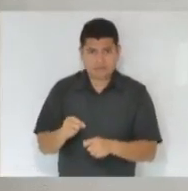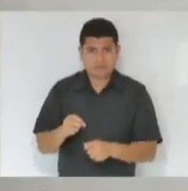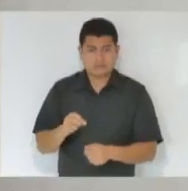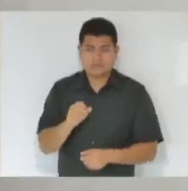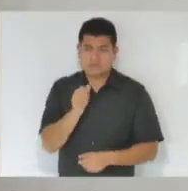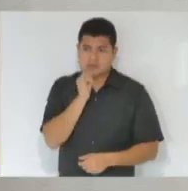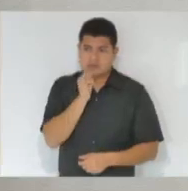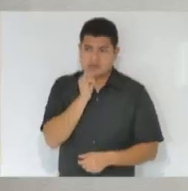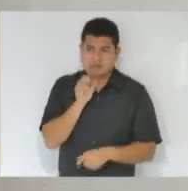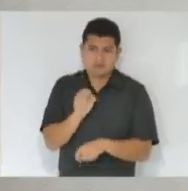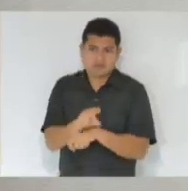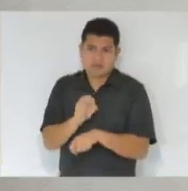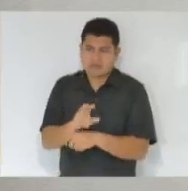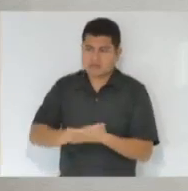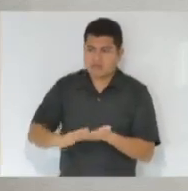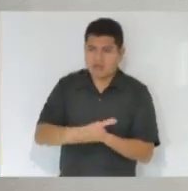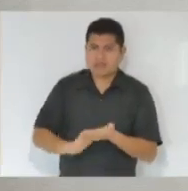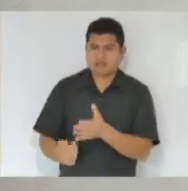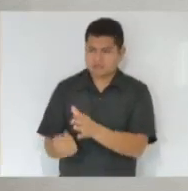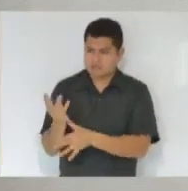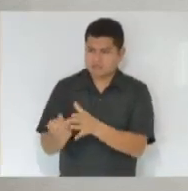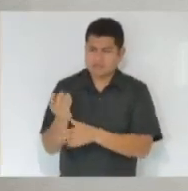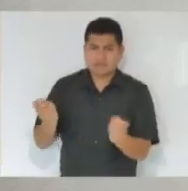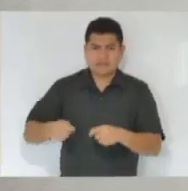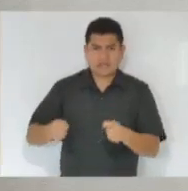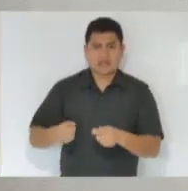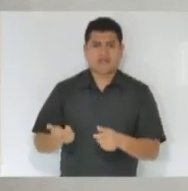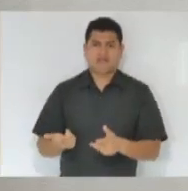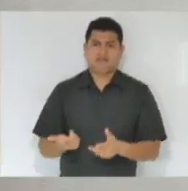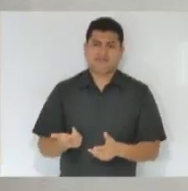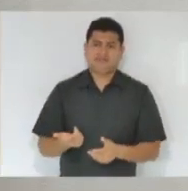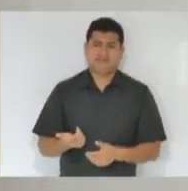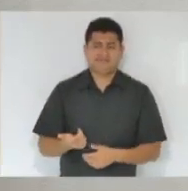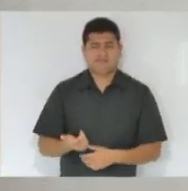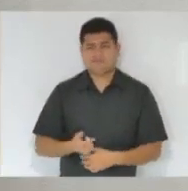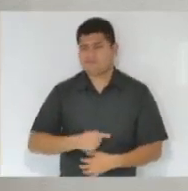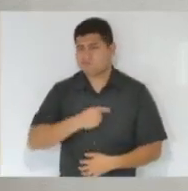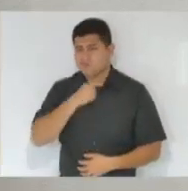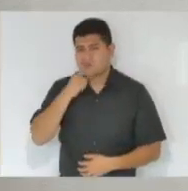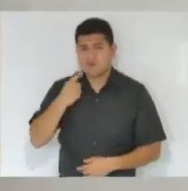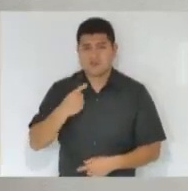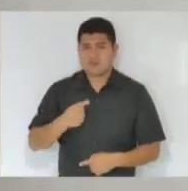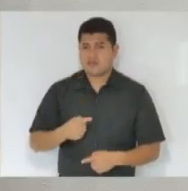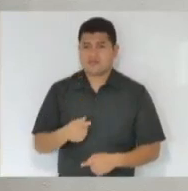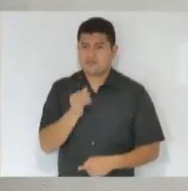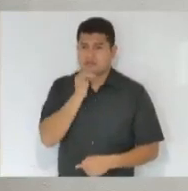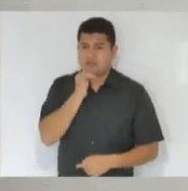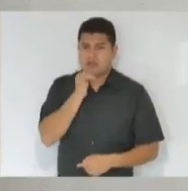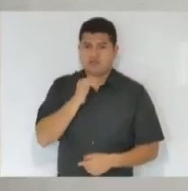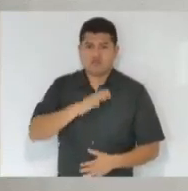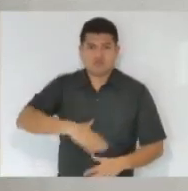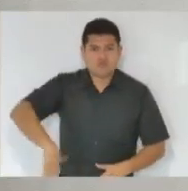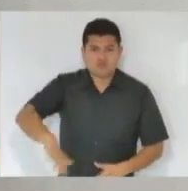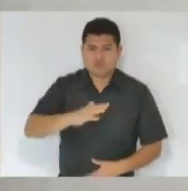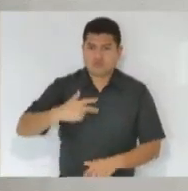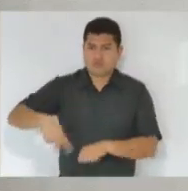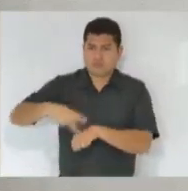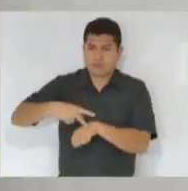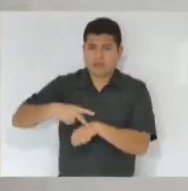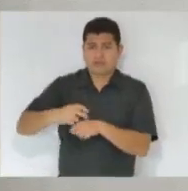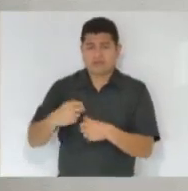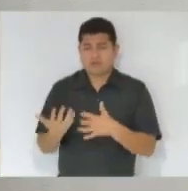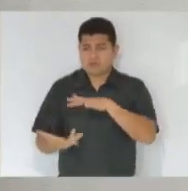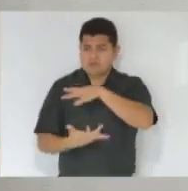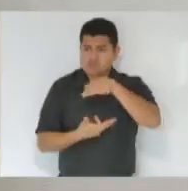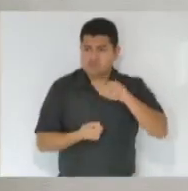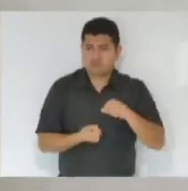sem defensivos para abastecer e alimentar o nosso país e o mundo, como é o caso que Santa